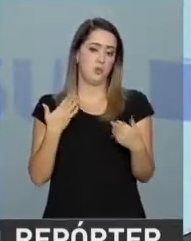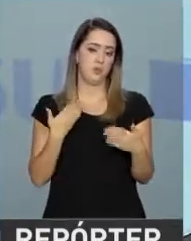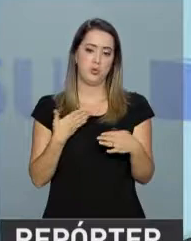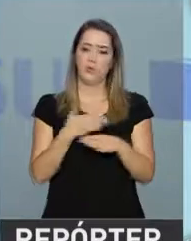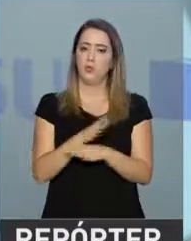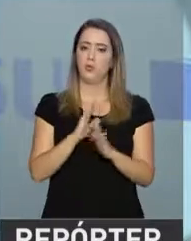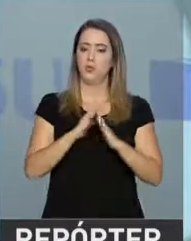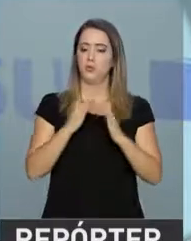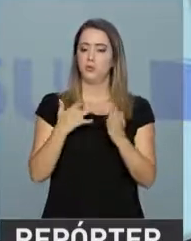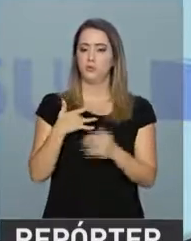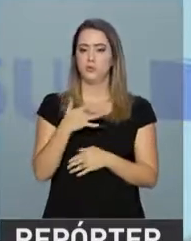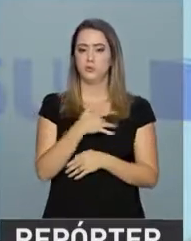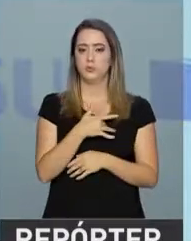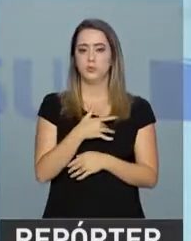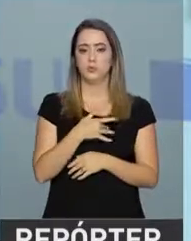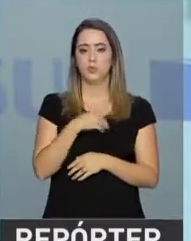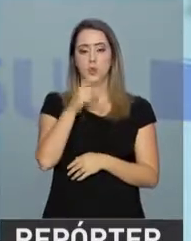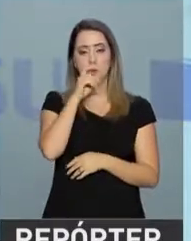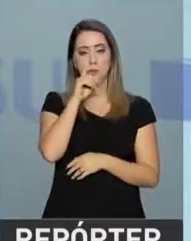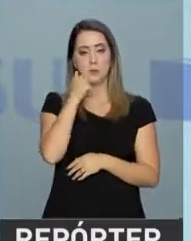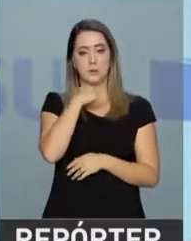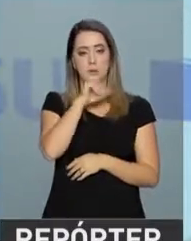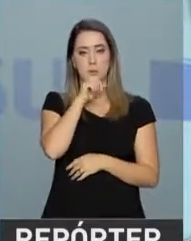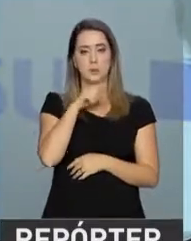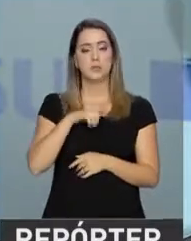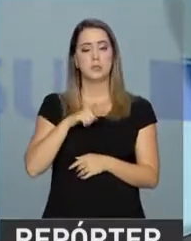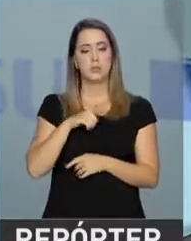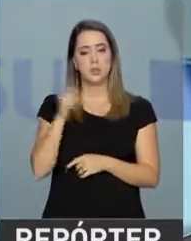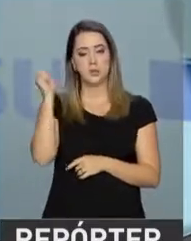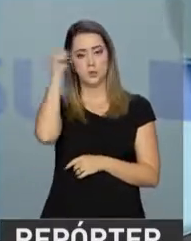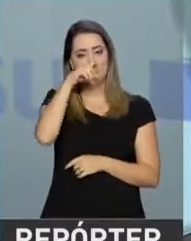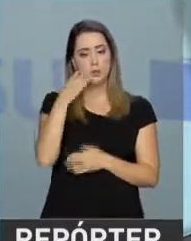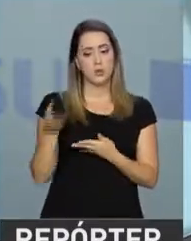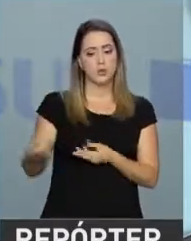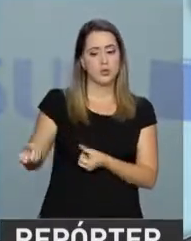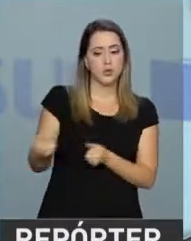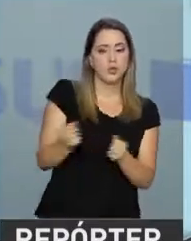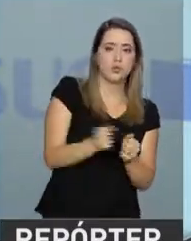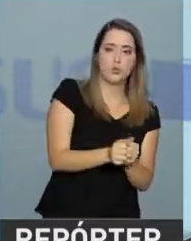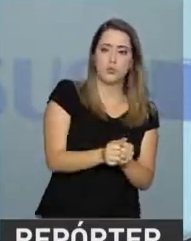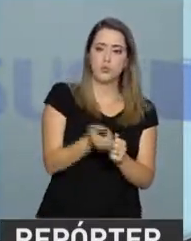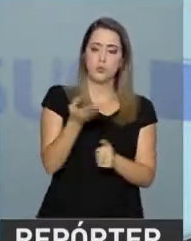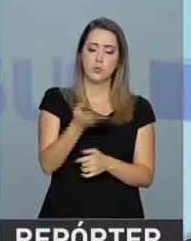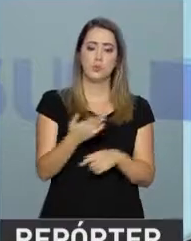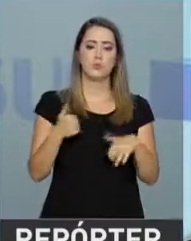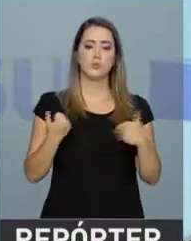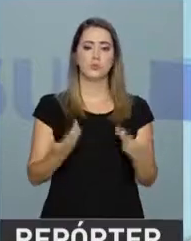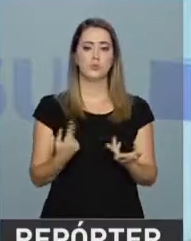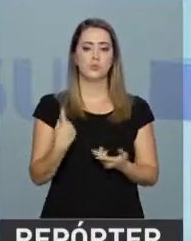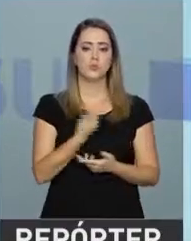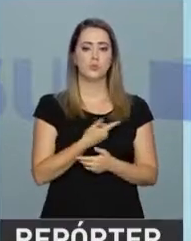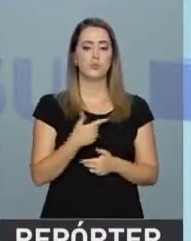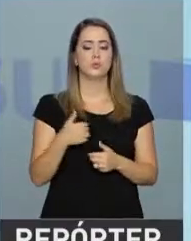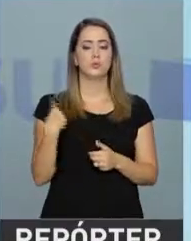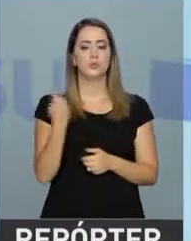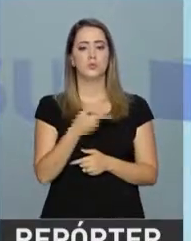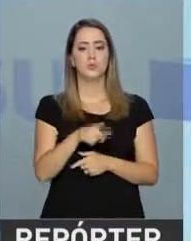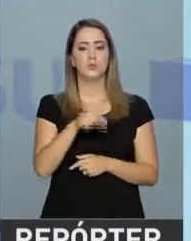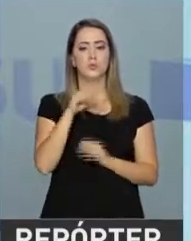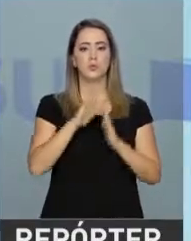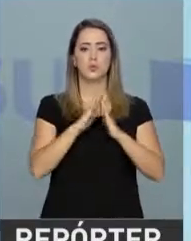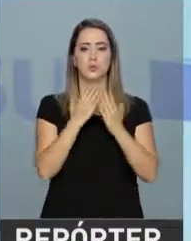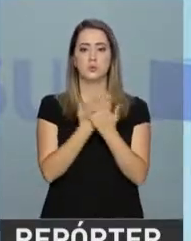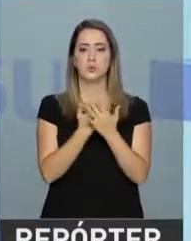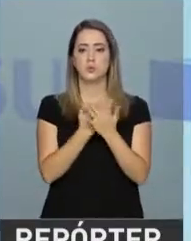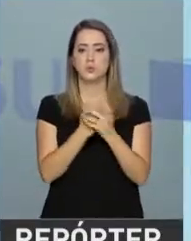e os pais têm dificuldade de levar e também efe por isso é que nós estabelecemos a escola